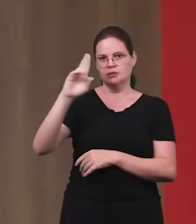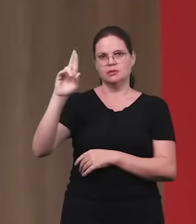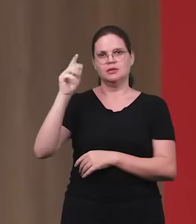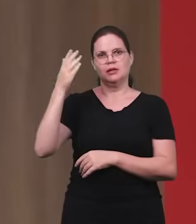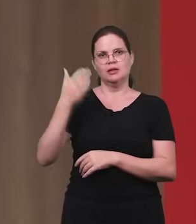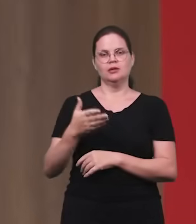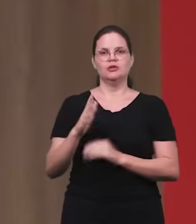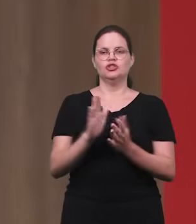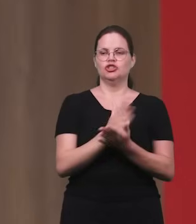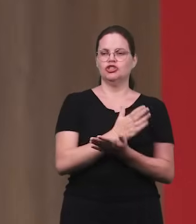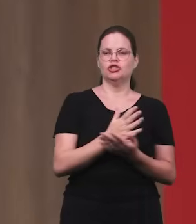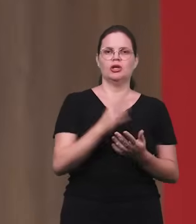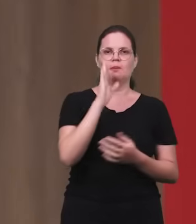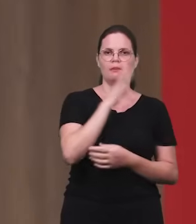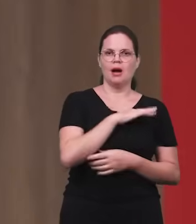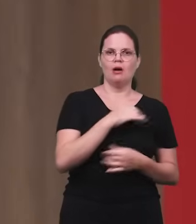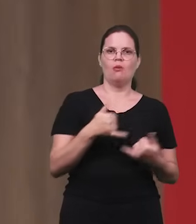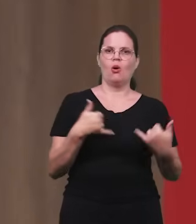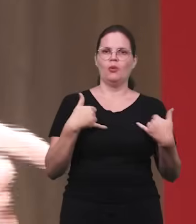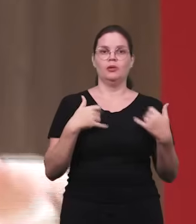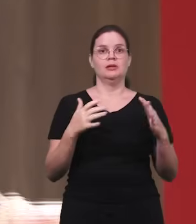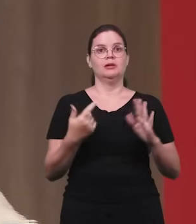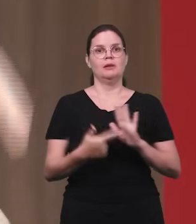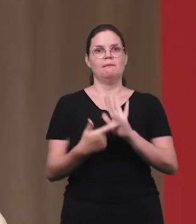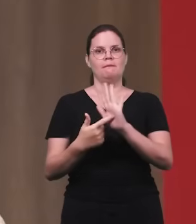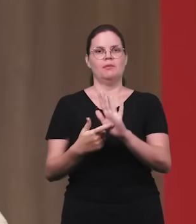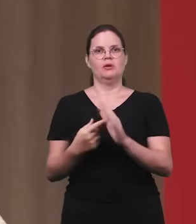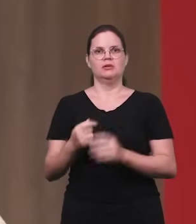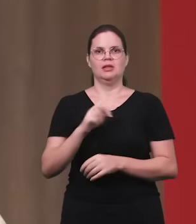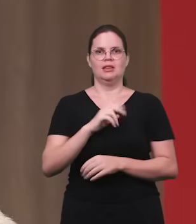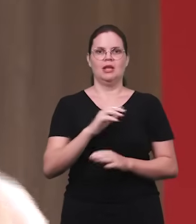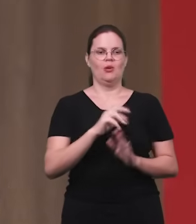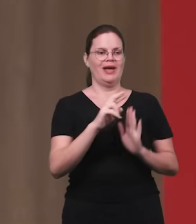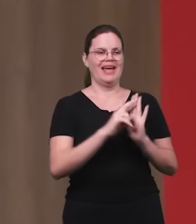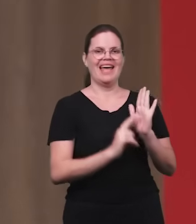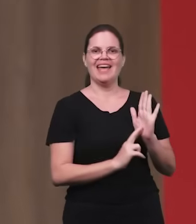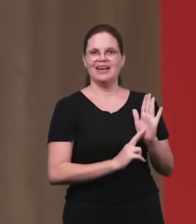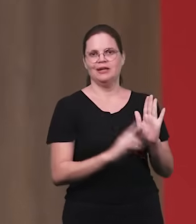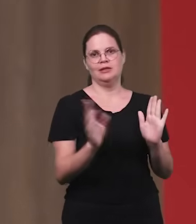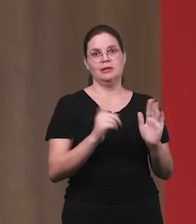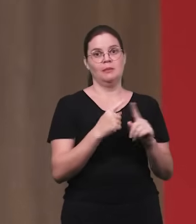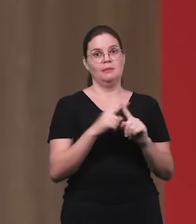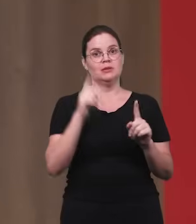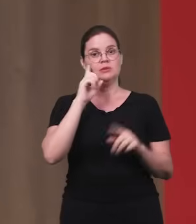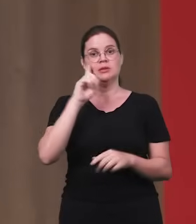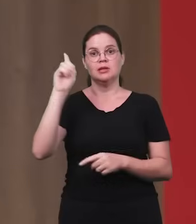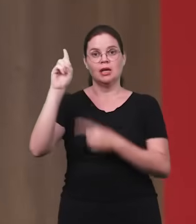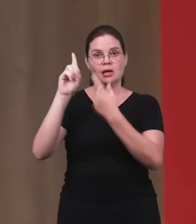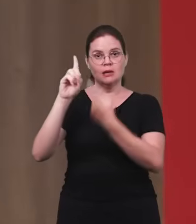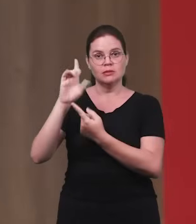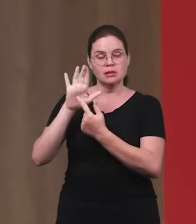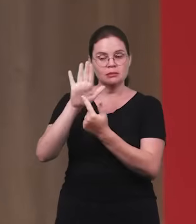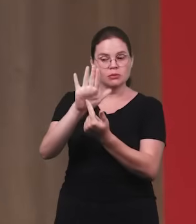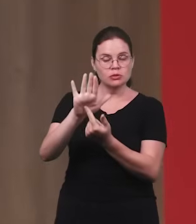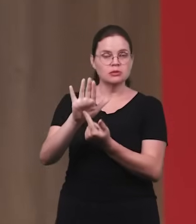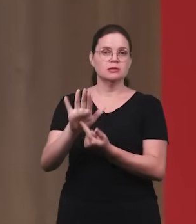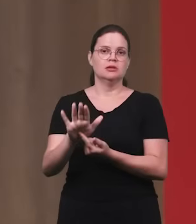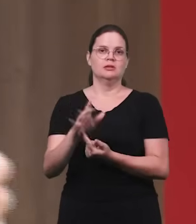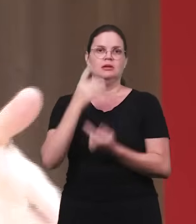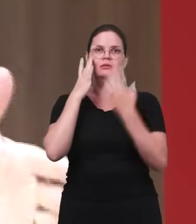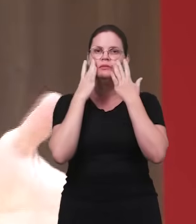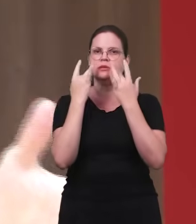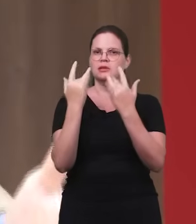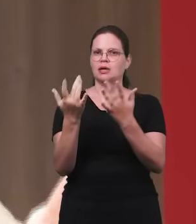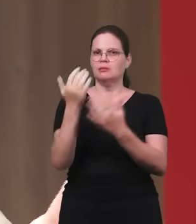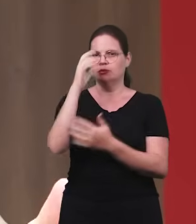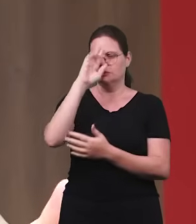né? O orgulho. Então mostra o caminho, olha, não é a cartilha, é o que o Deus Todo-Poderoso está falando. O